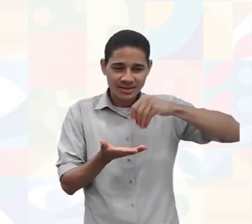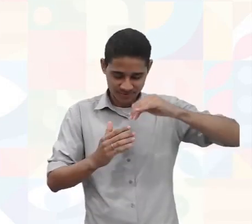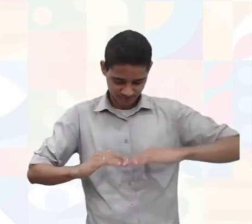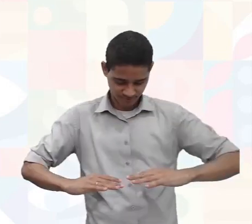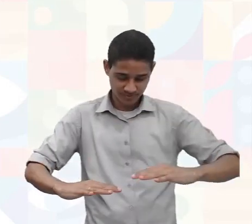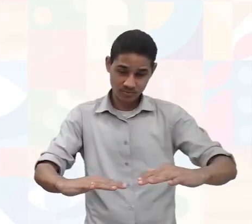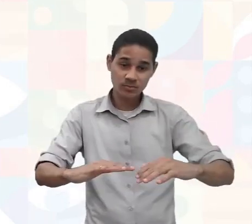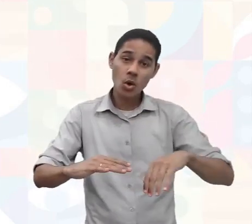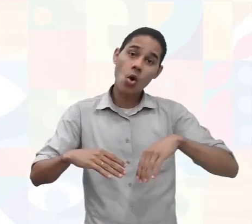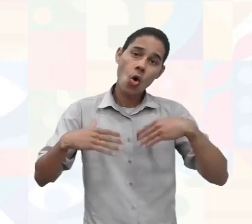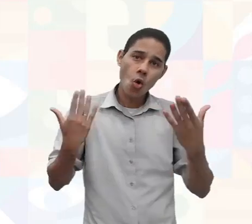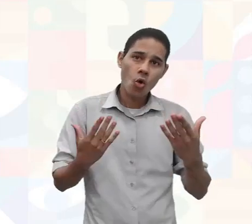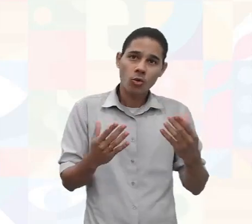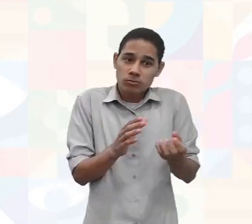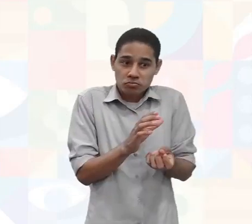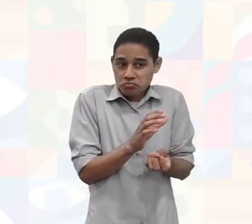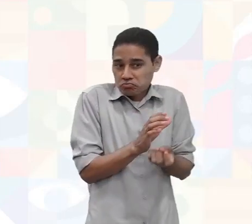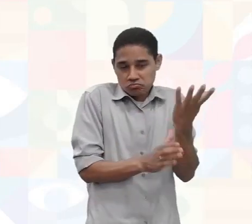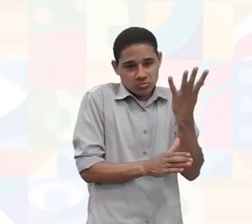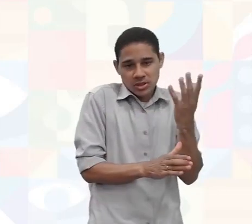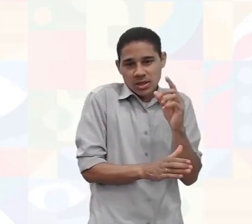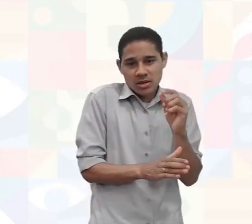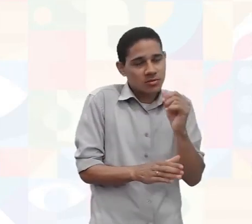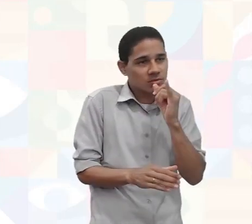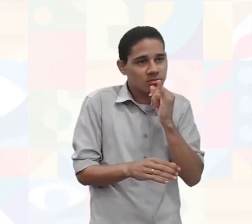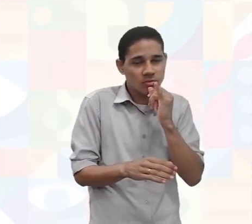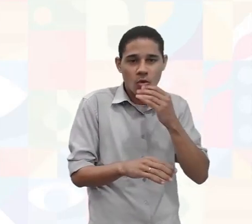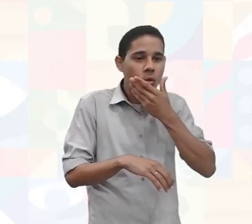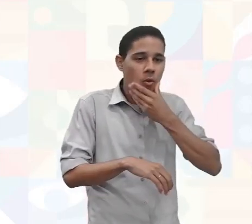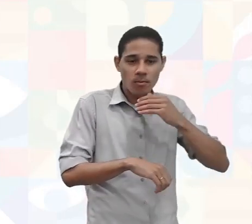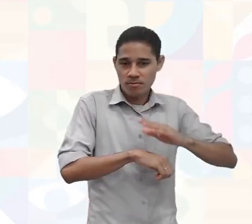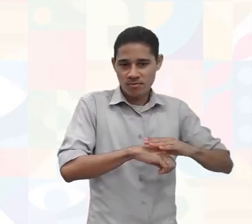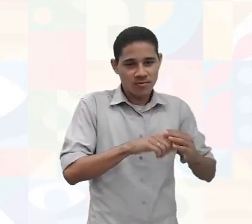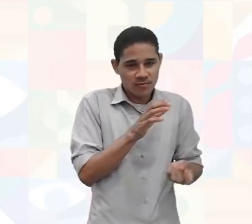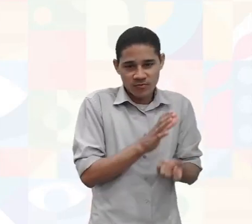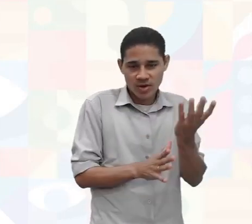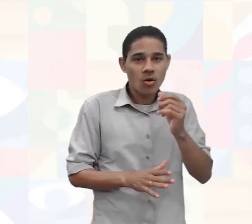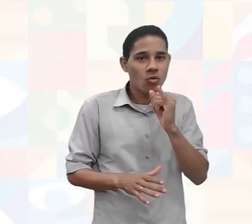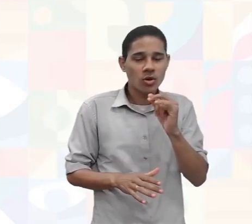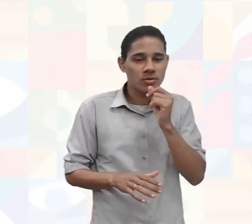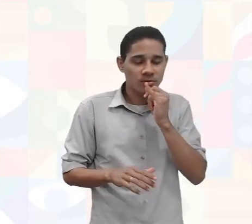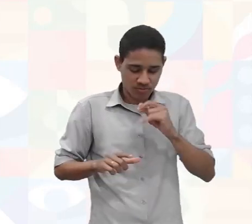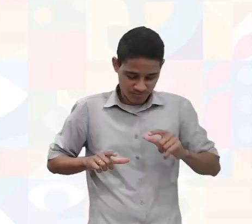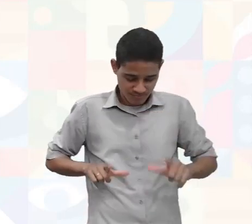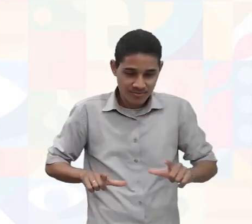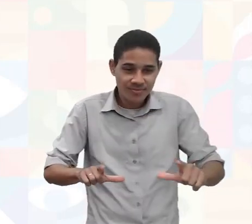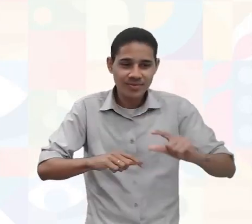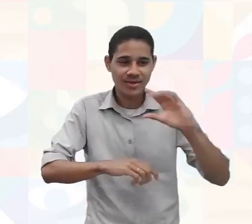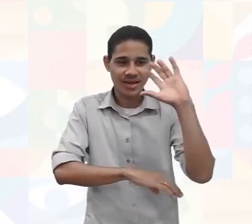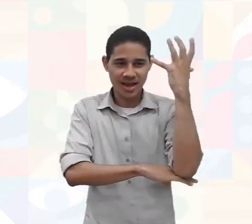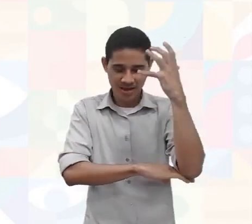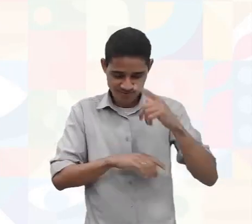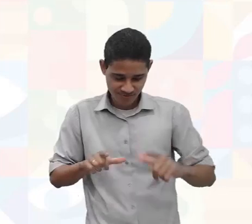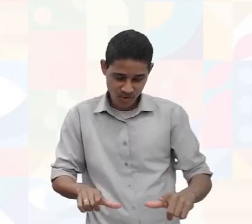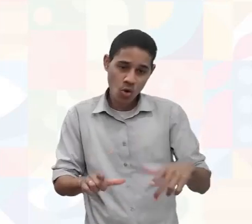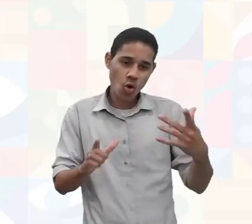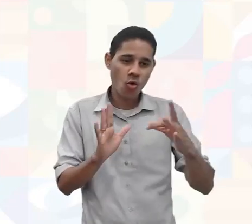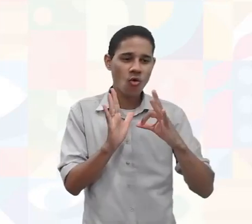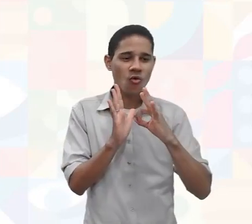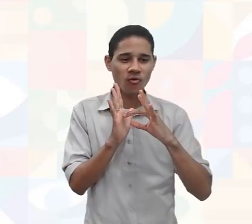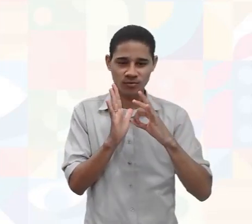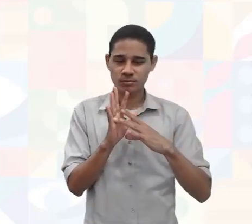também podem ser artificiais, que são as fabricadas pelo homem, como um piso de madeira e como vidro.